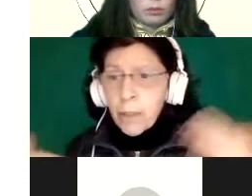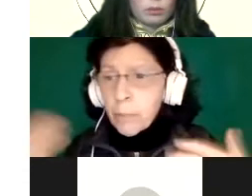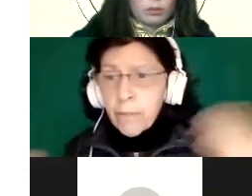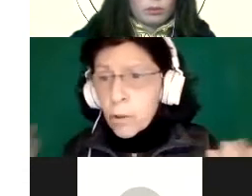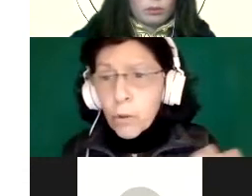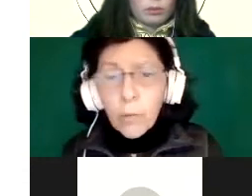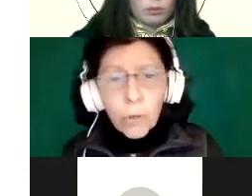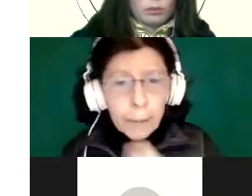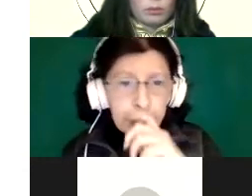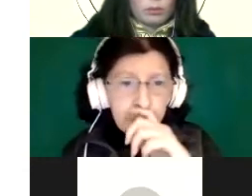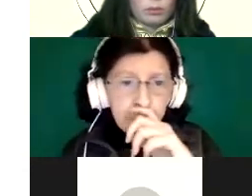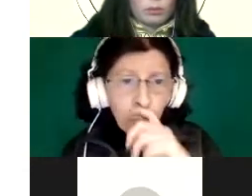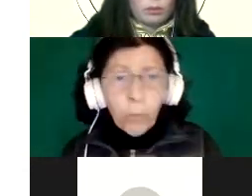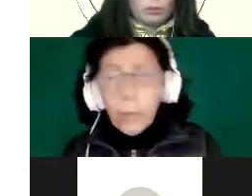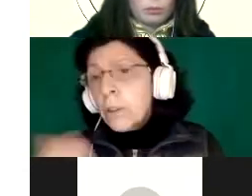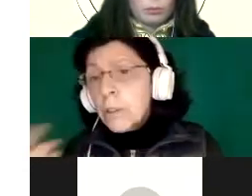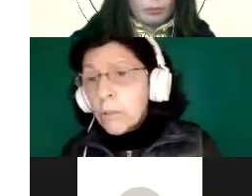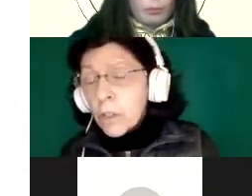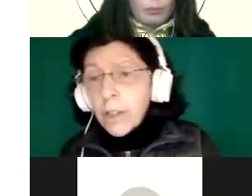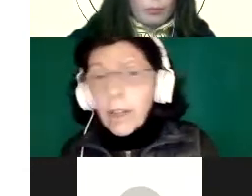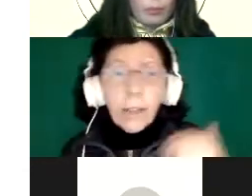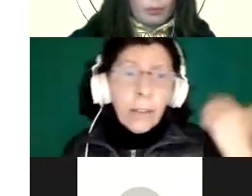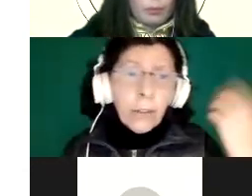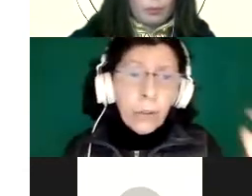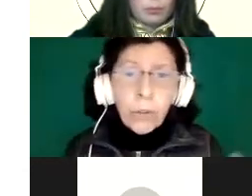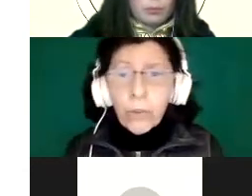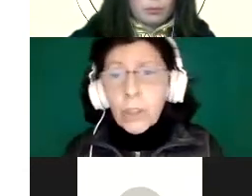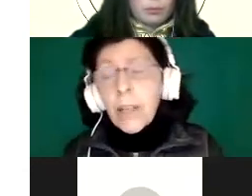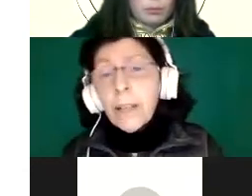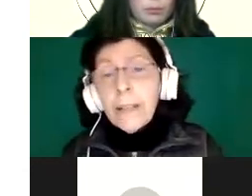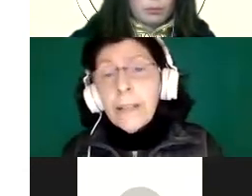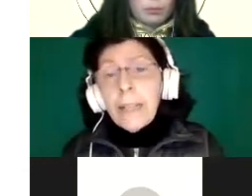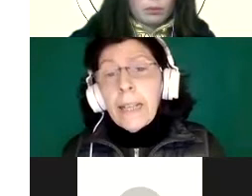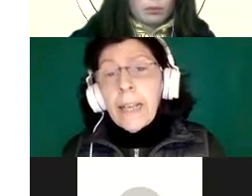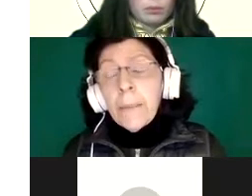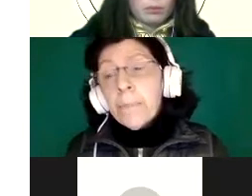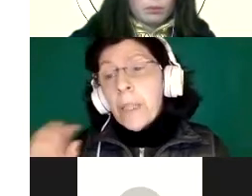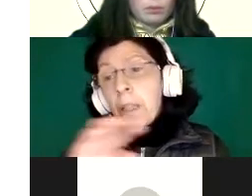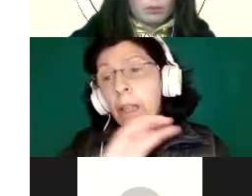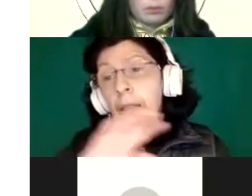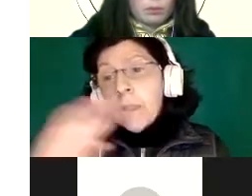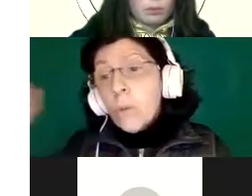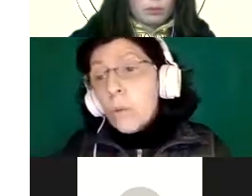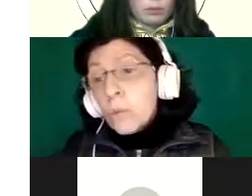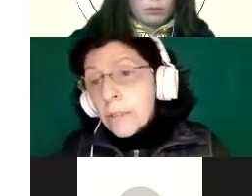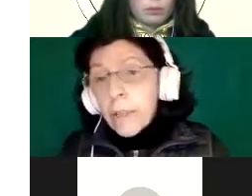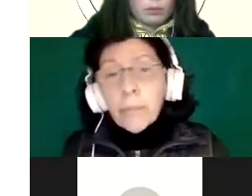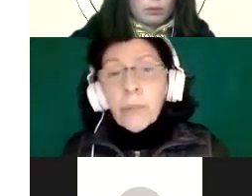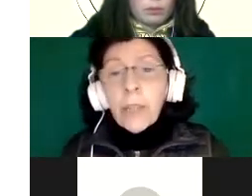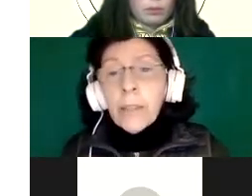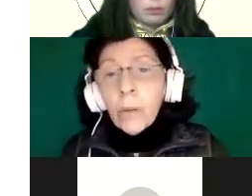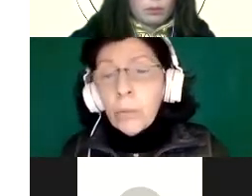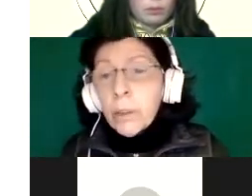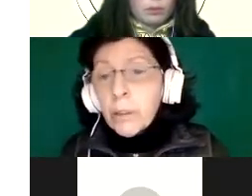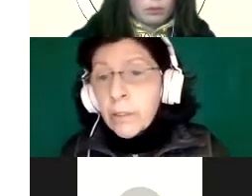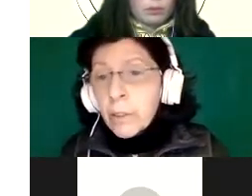pode assumir vários nomes, como a modelação digital, a reconstrução digital, E aqui um conceito que é importante,